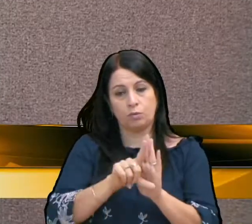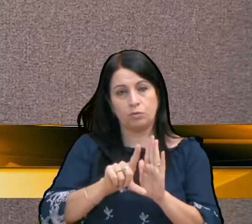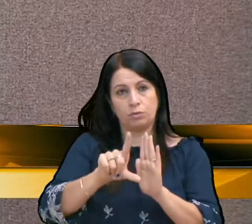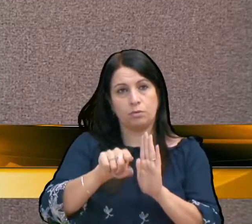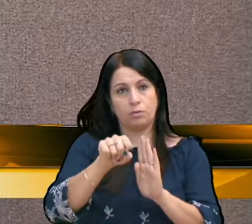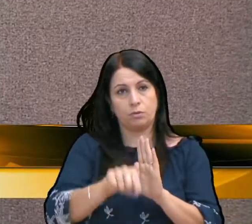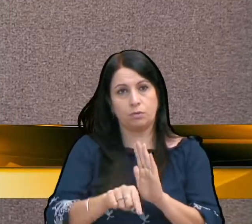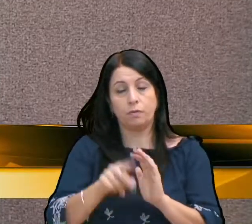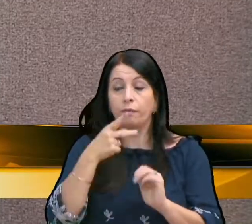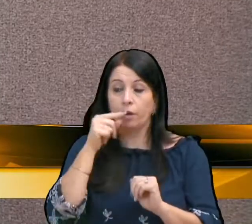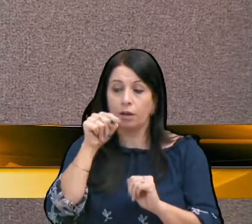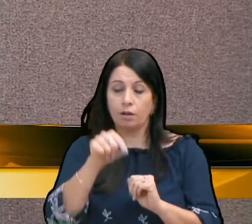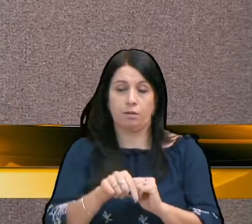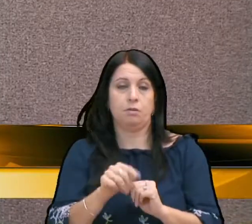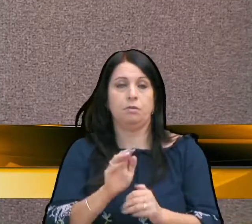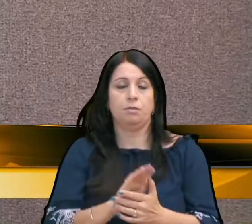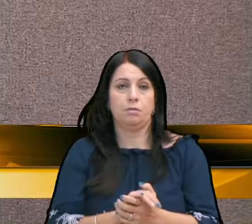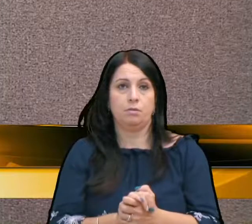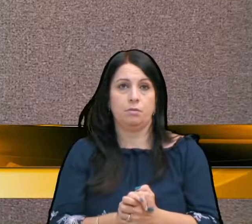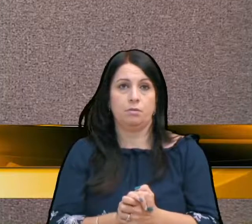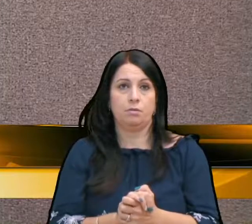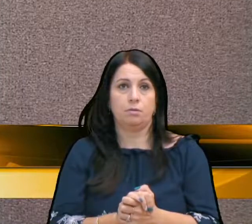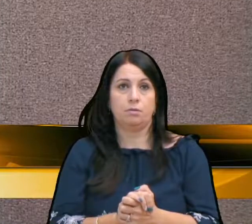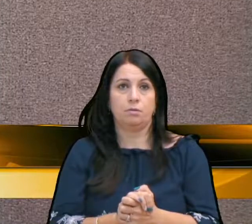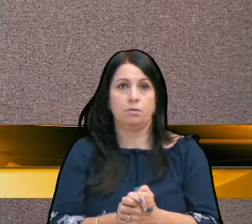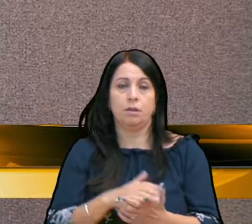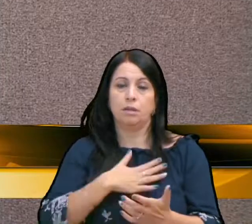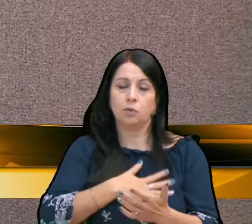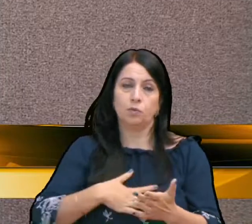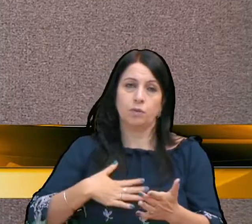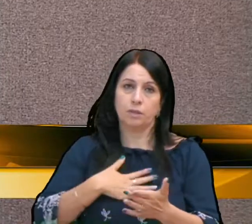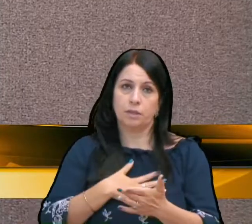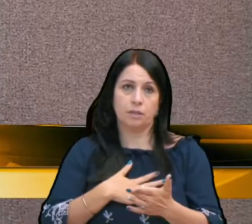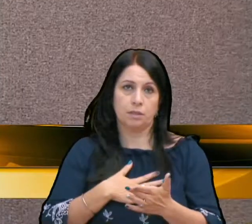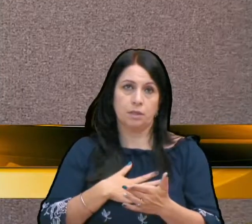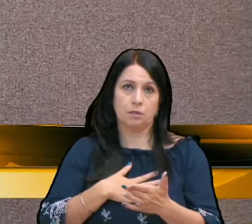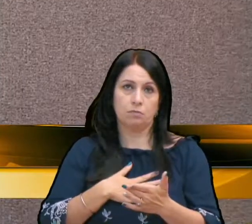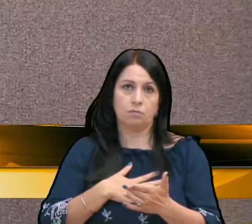Também manifestar aqui a grata satisfação, não